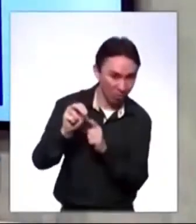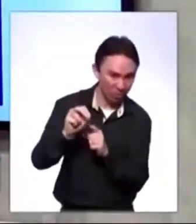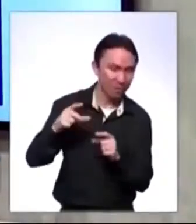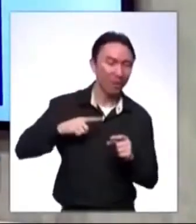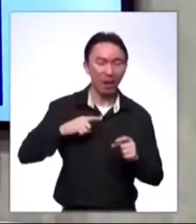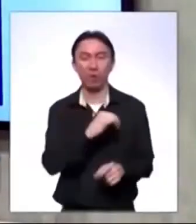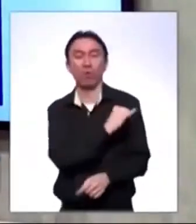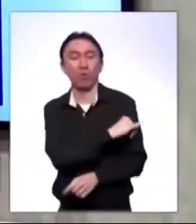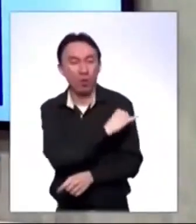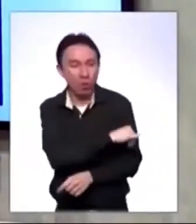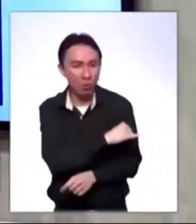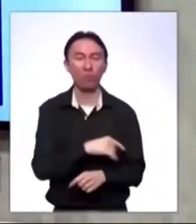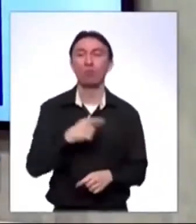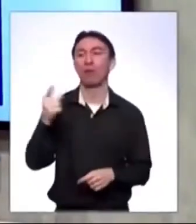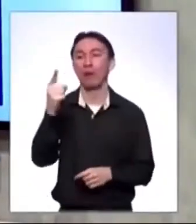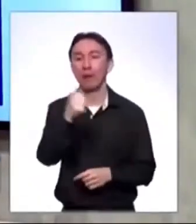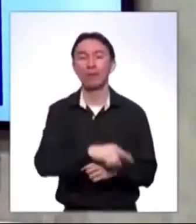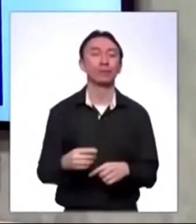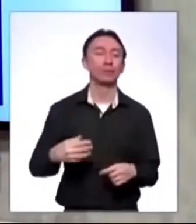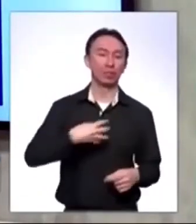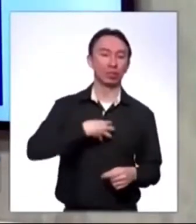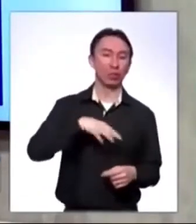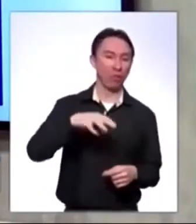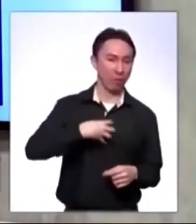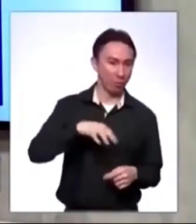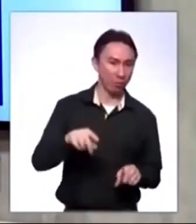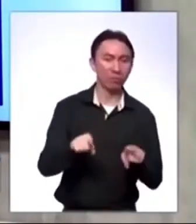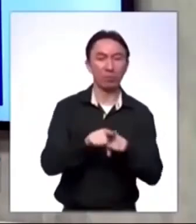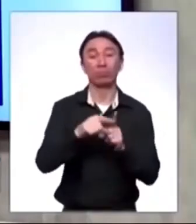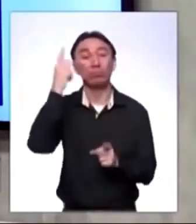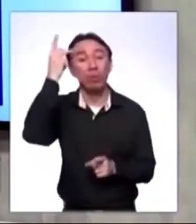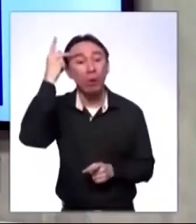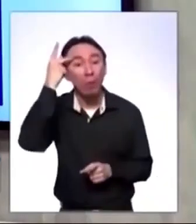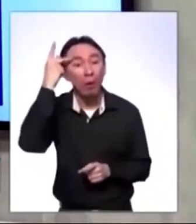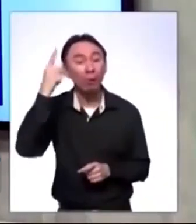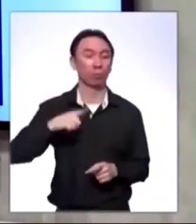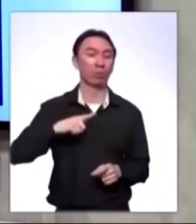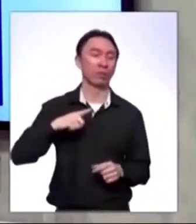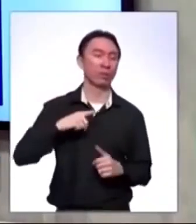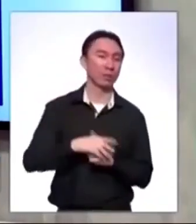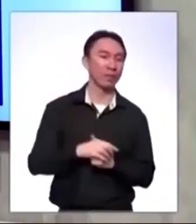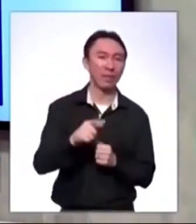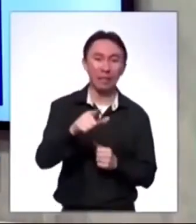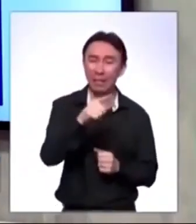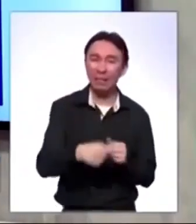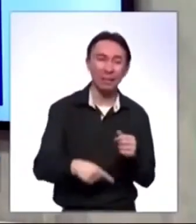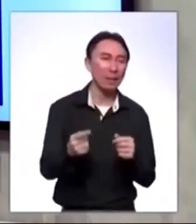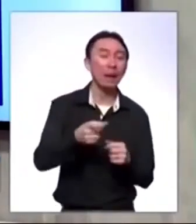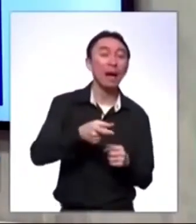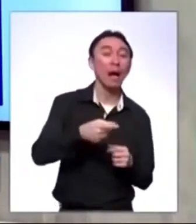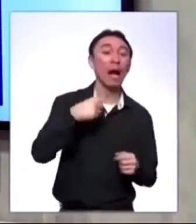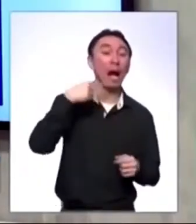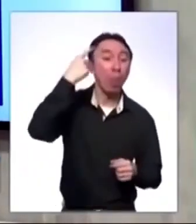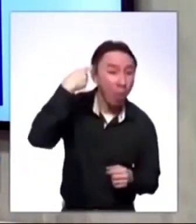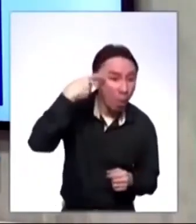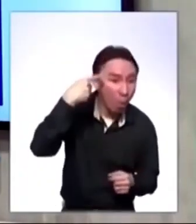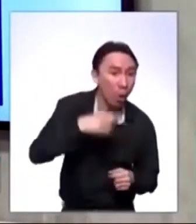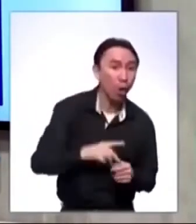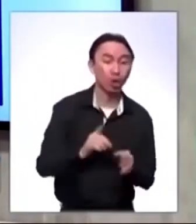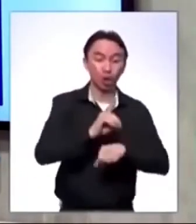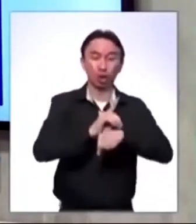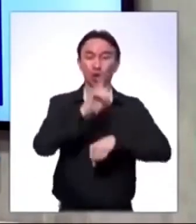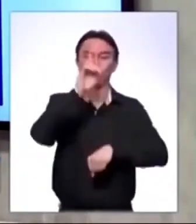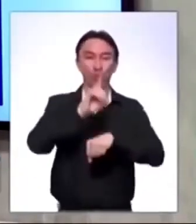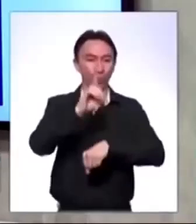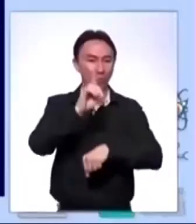Caetano em Salvador. Existe um teatro João Caetano em São Paulo. Ele é o pai. Ele é ator, diretor e autor do século